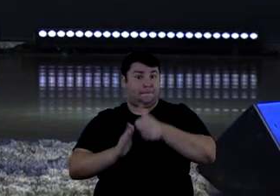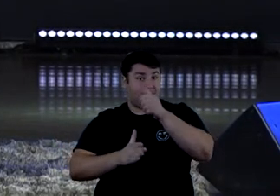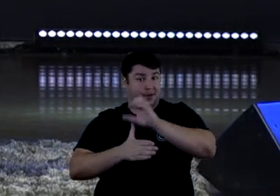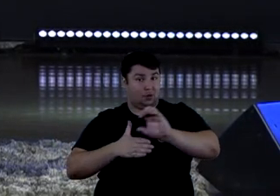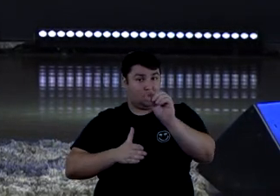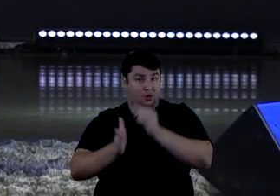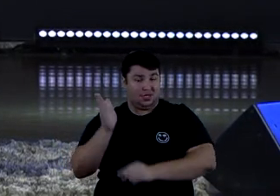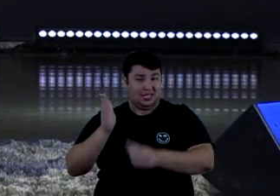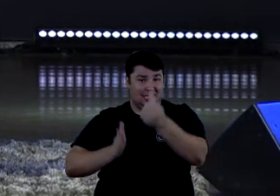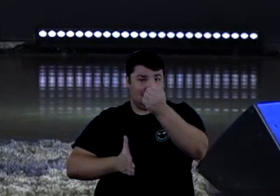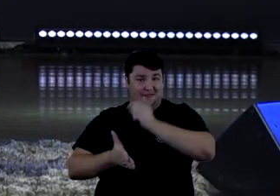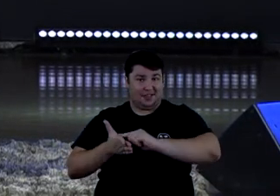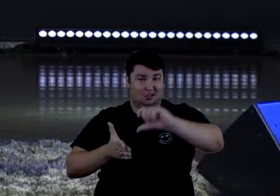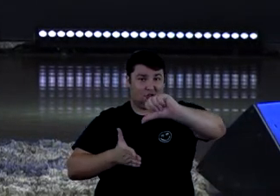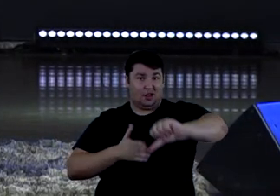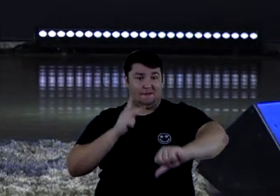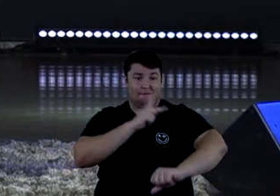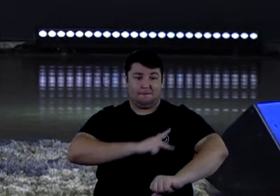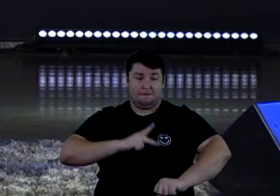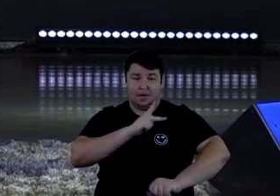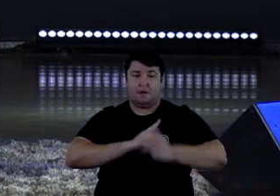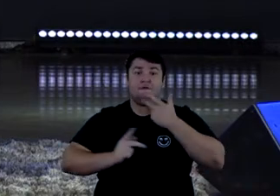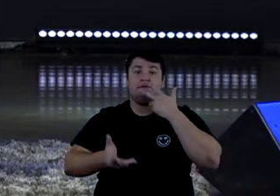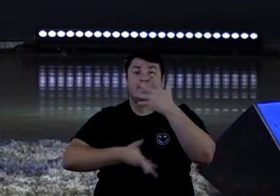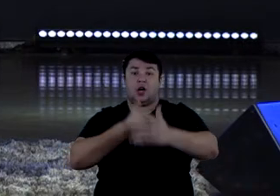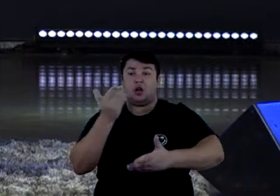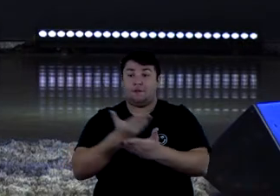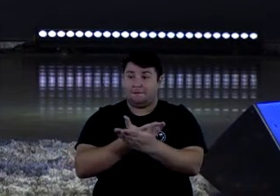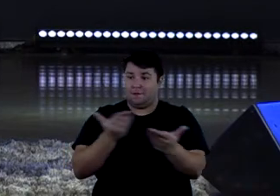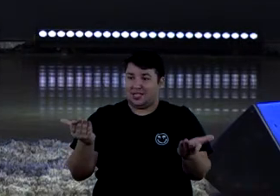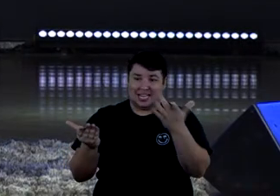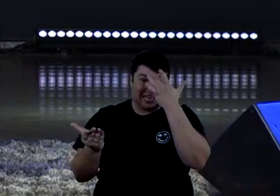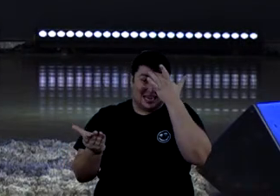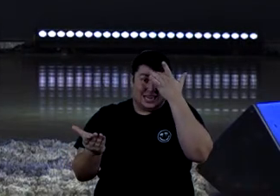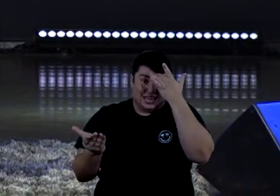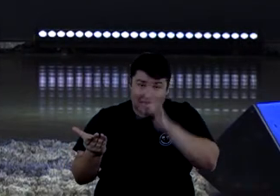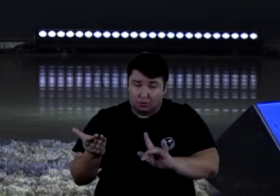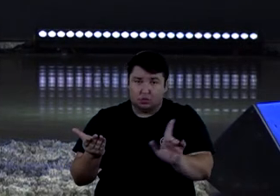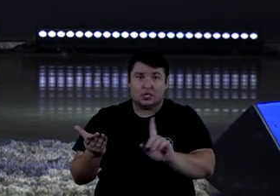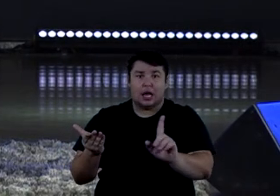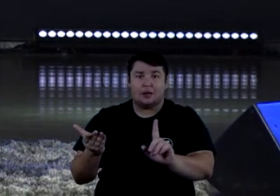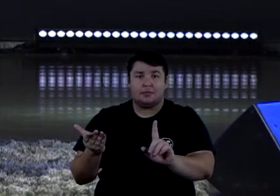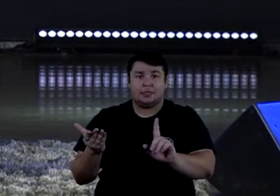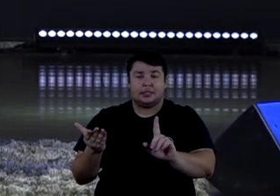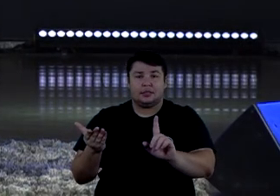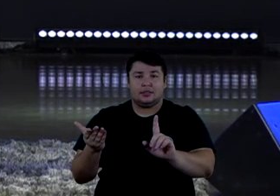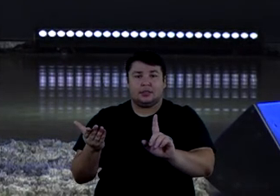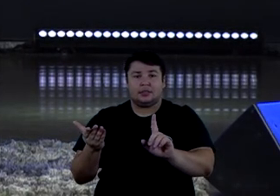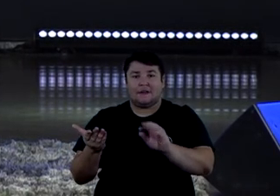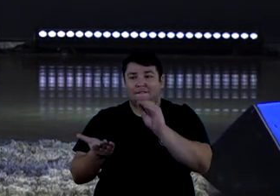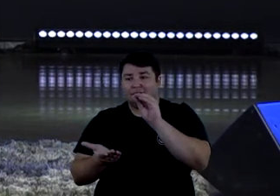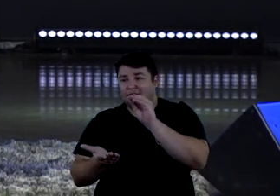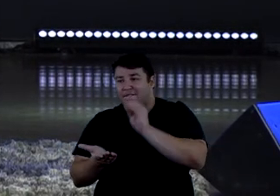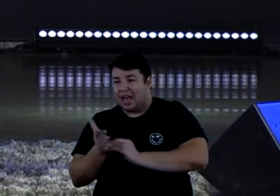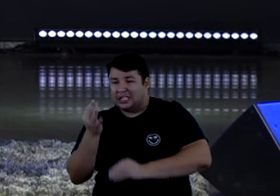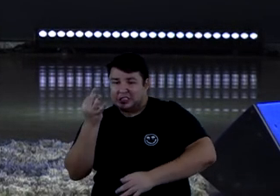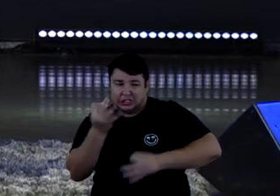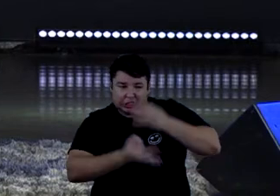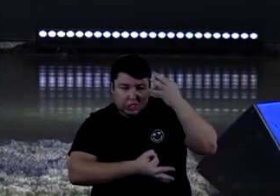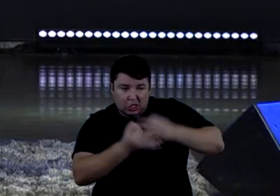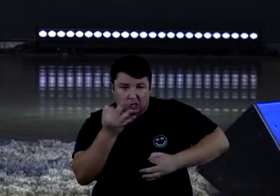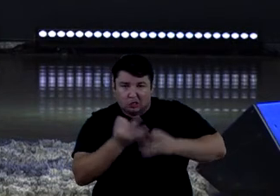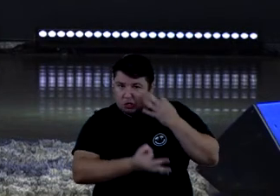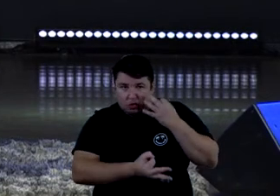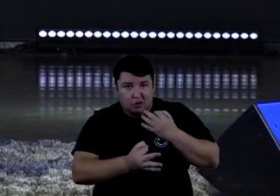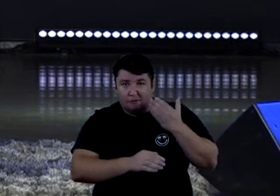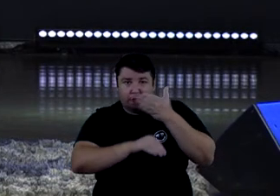6, versículo 9, o apóstolo Paulo fala: vocês não sabem que os injustos não herdarão o